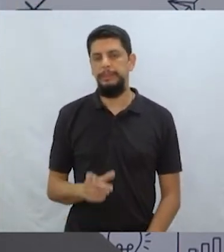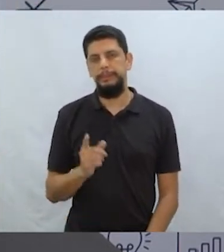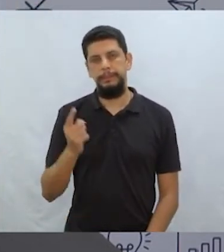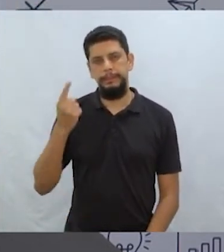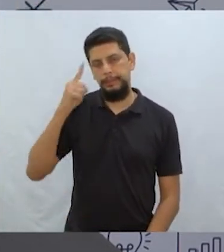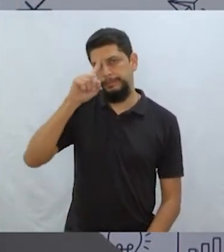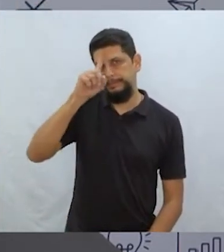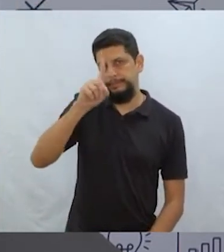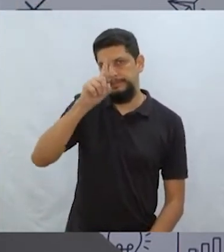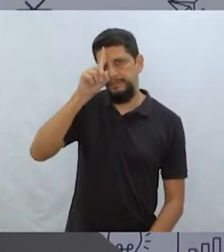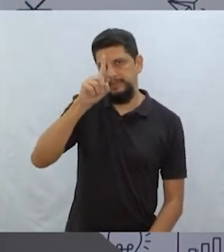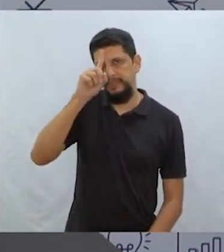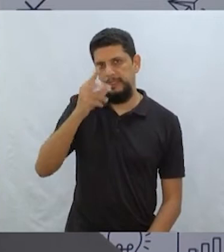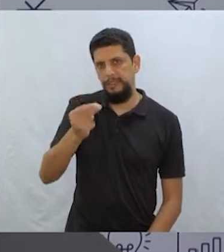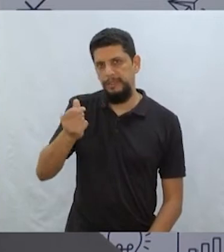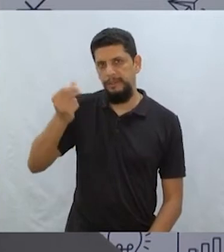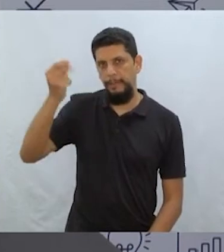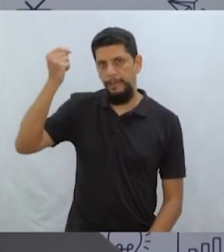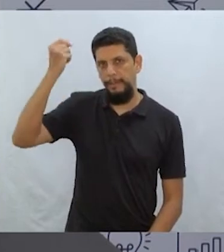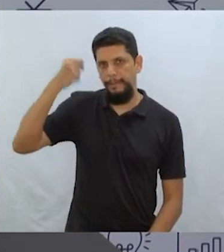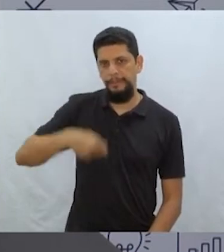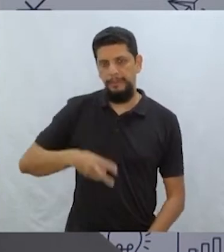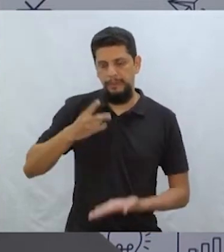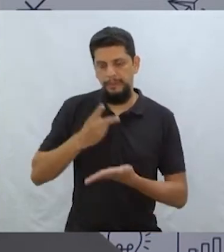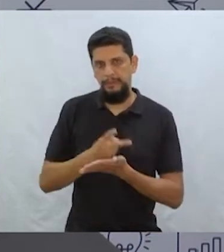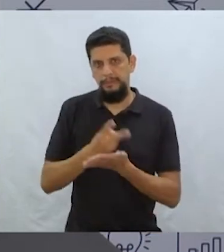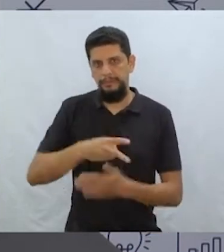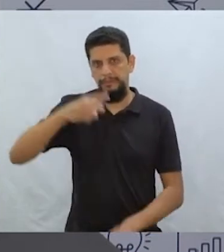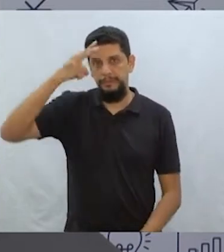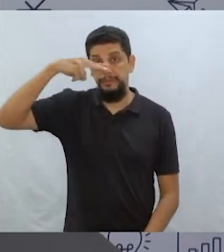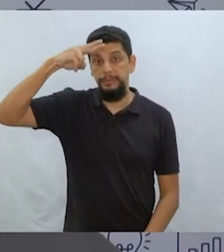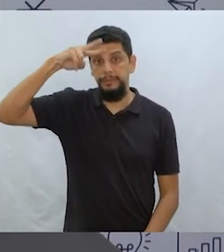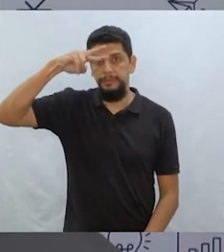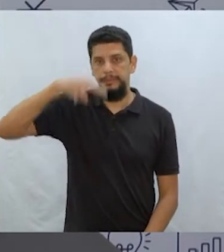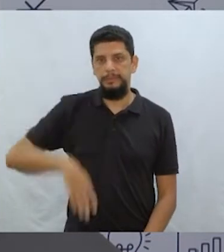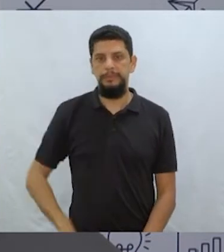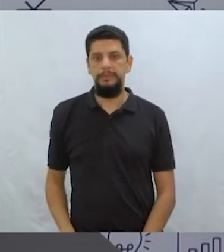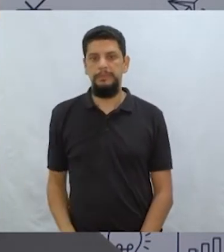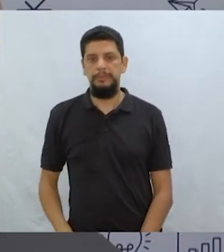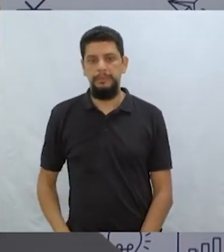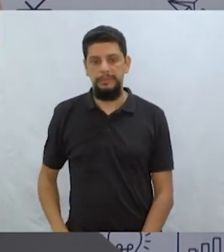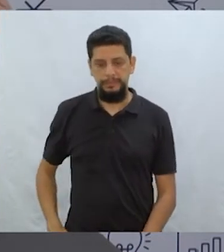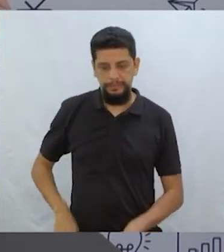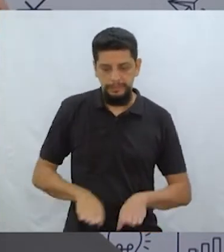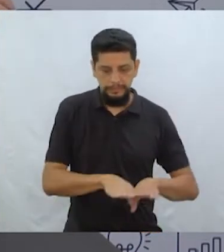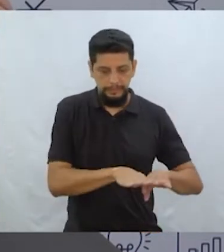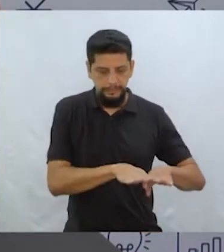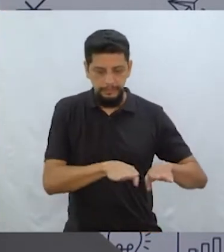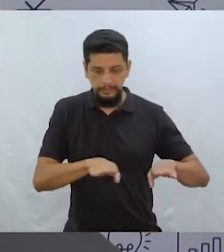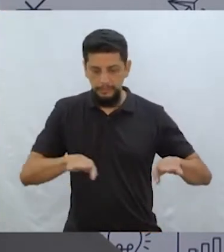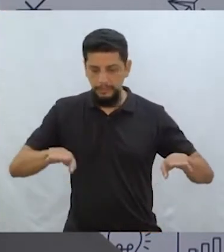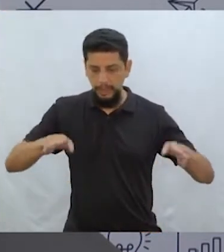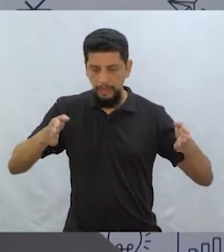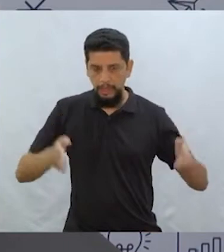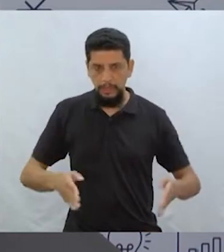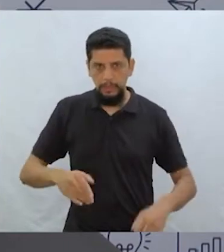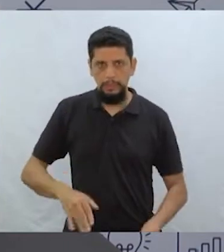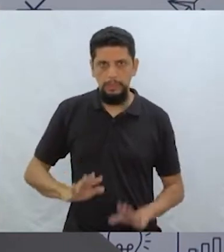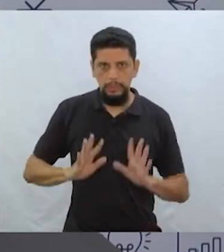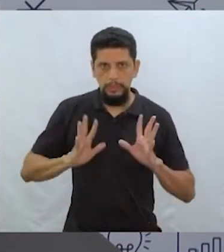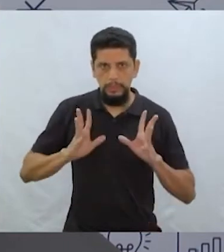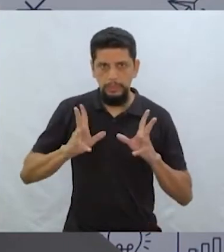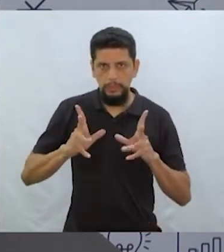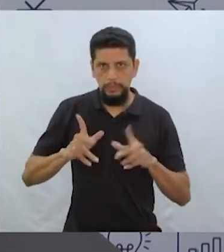trazendo essa ideia de antigo e vamos continuar a nossa história em volta da mesa tudo que